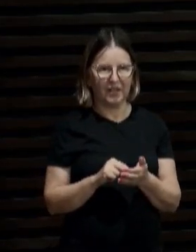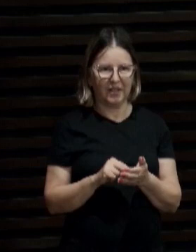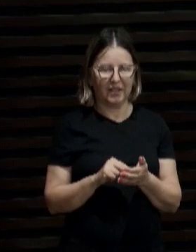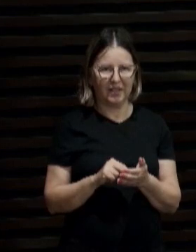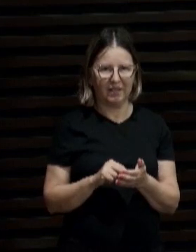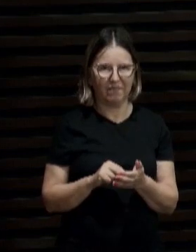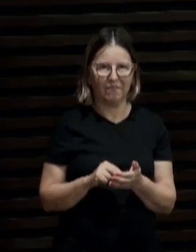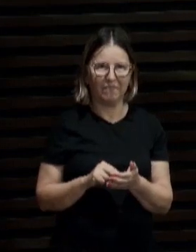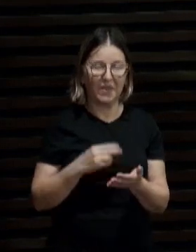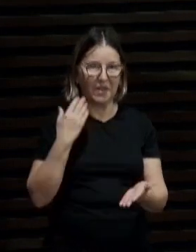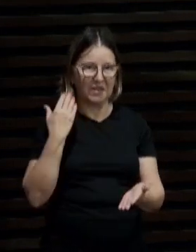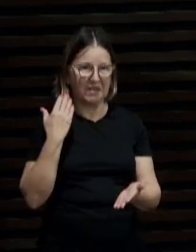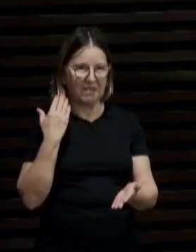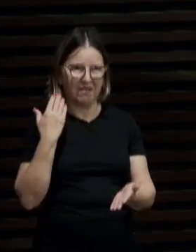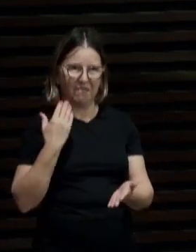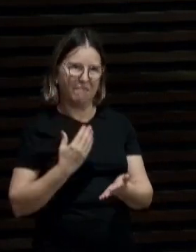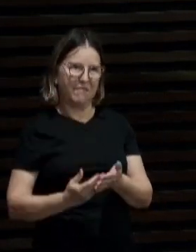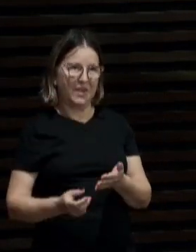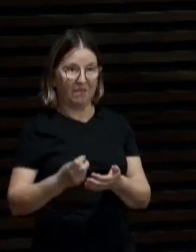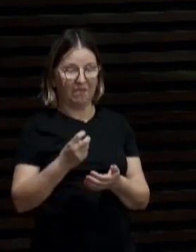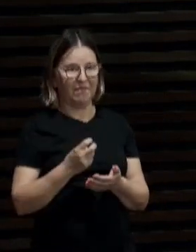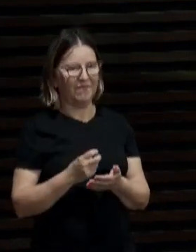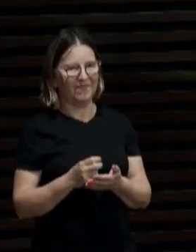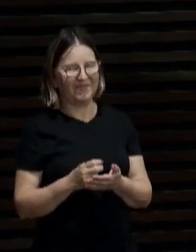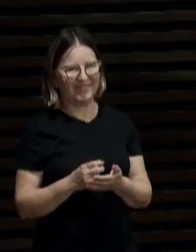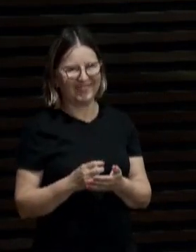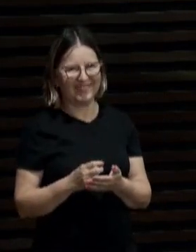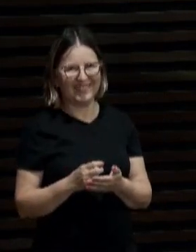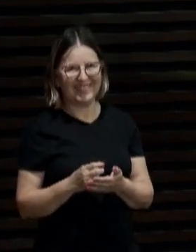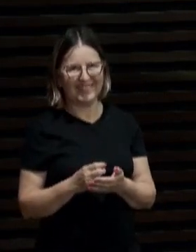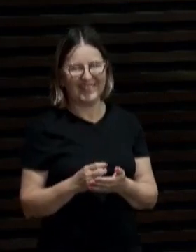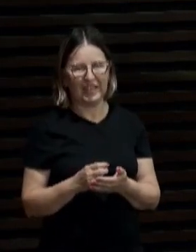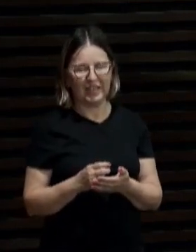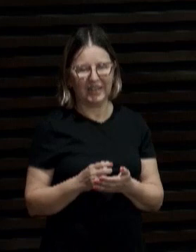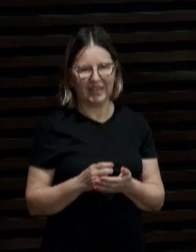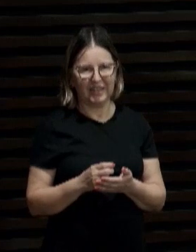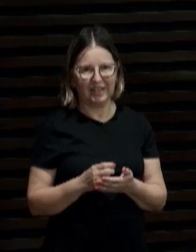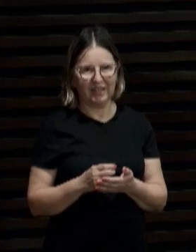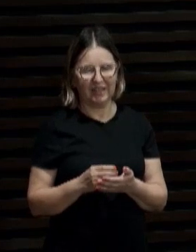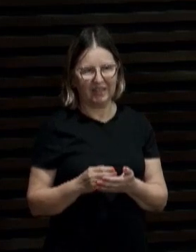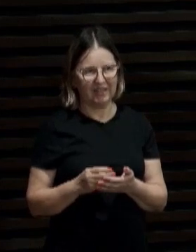Locução, né? Só que a loquacidade não é coisa ruim, mas quando ela vem com esse adjetivo aqui, ó,